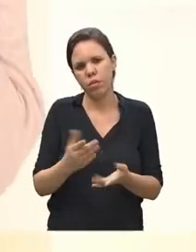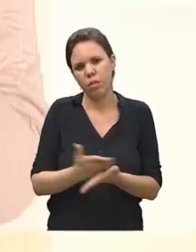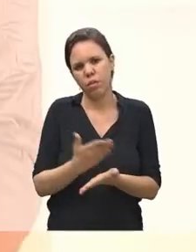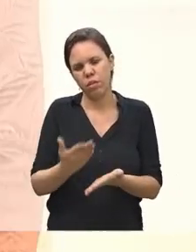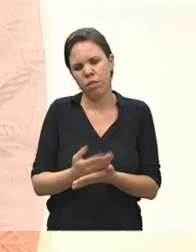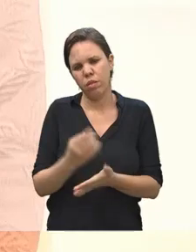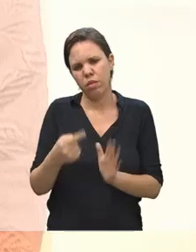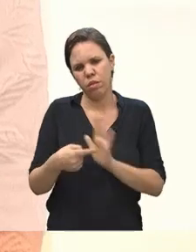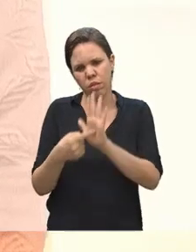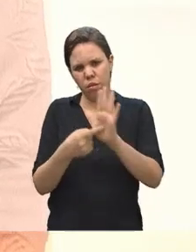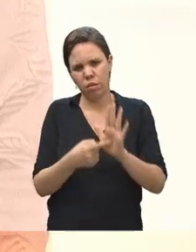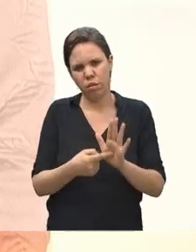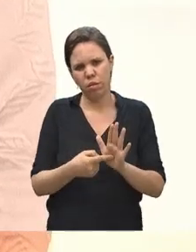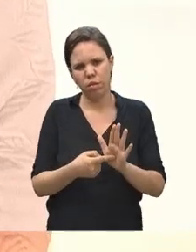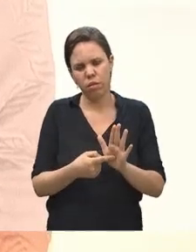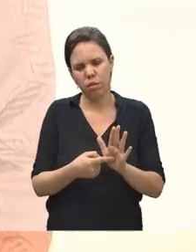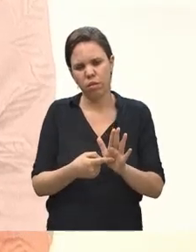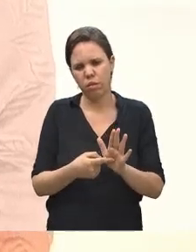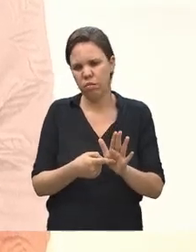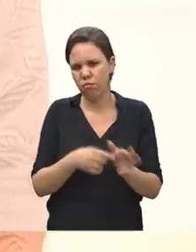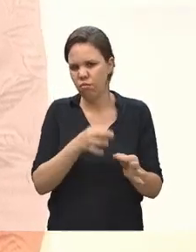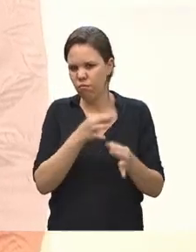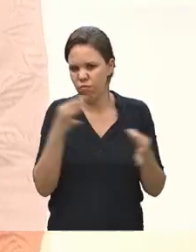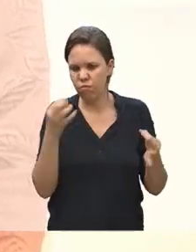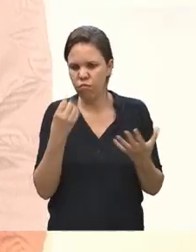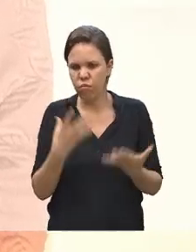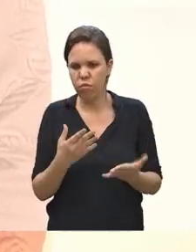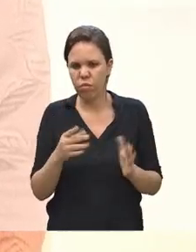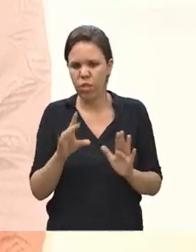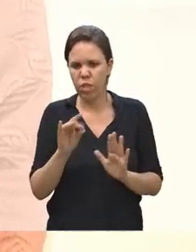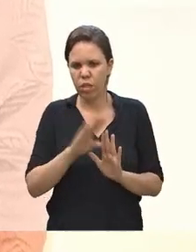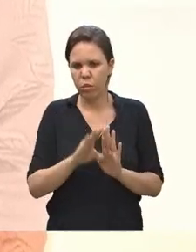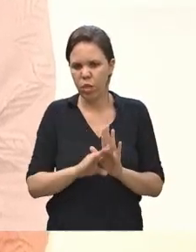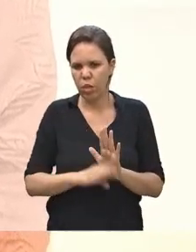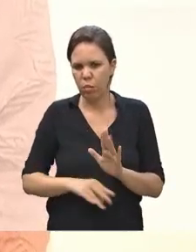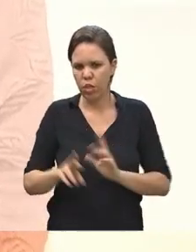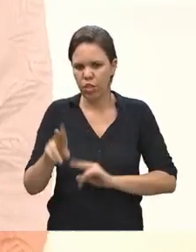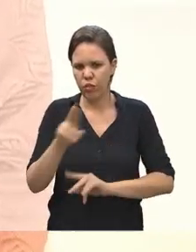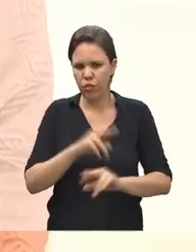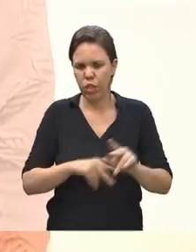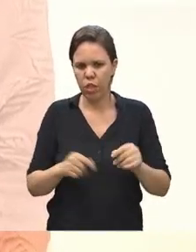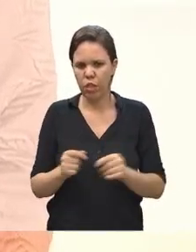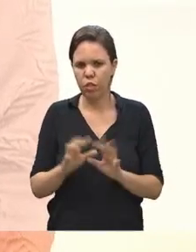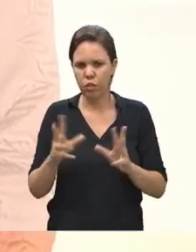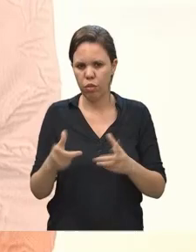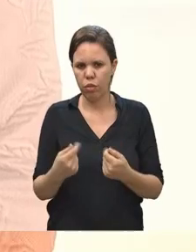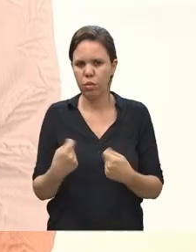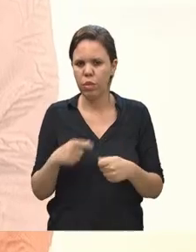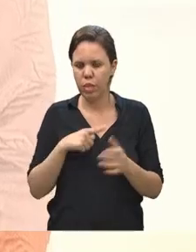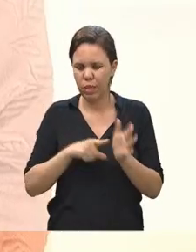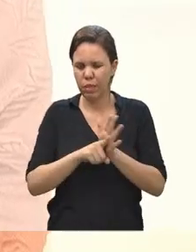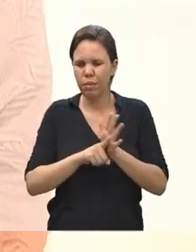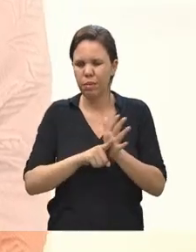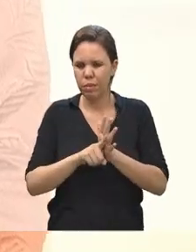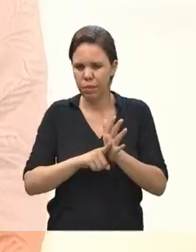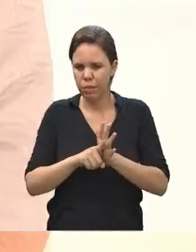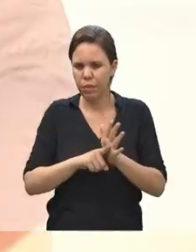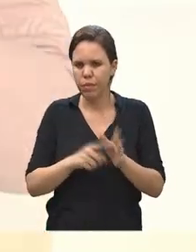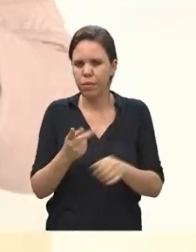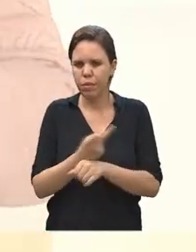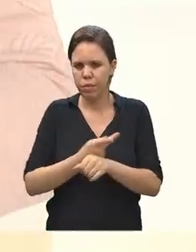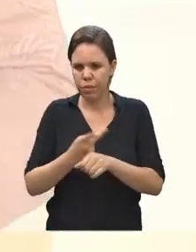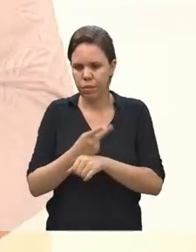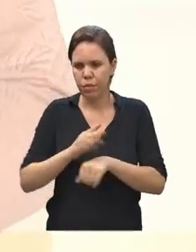livro mostra essa produção da Sinfônica, e é bem intensa. Então, assim, cada programa é diferente, então todos demandam uma pesquisa